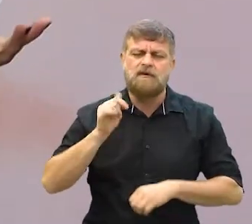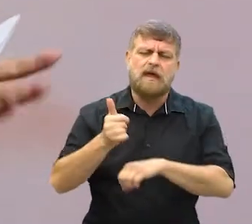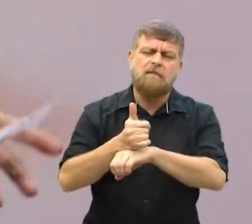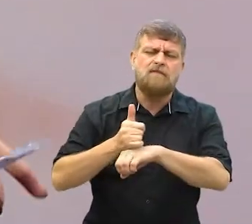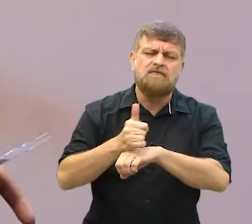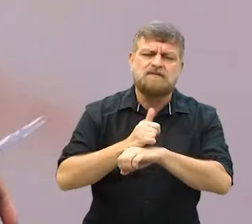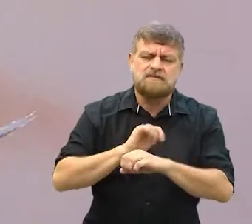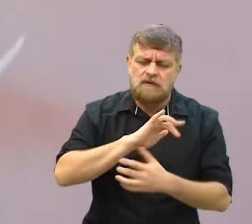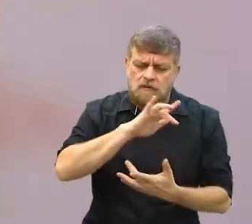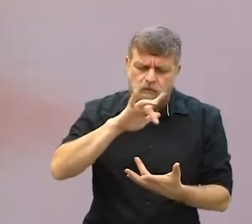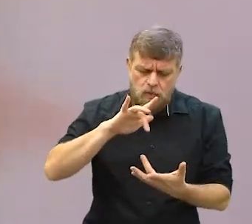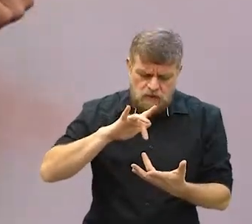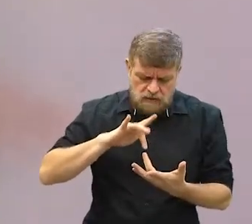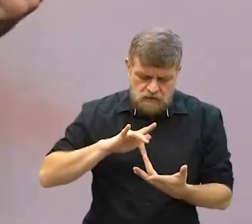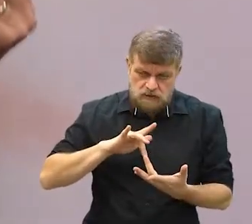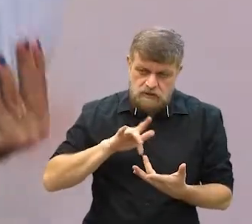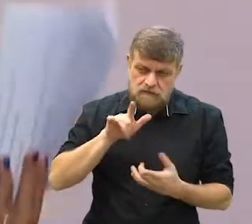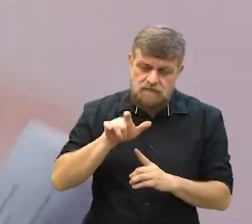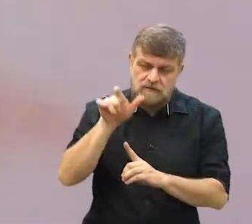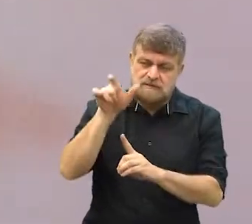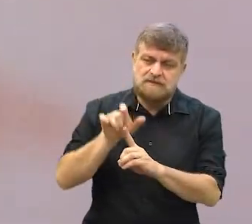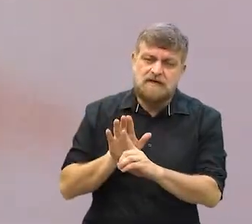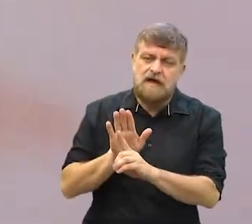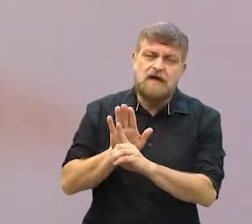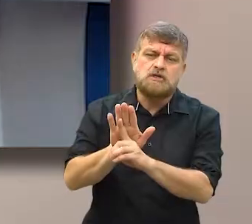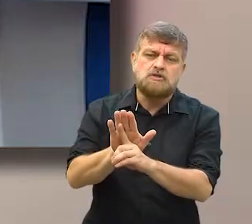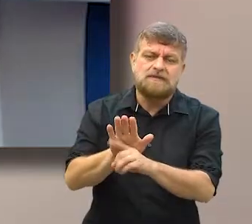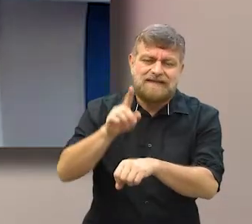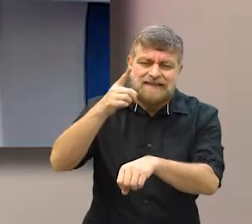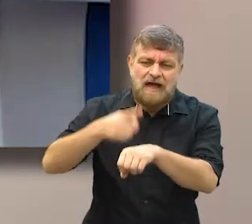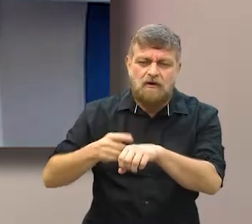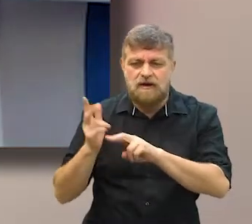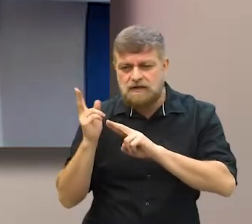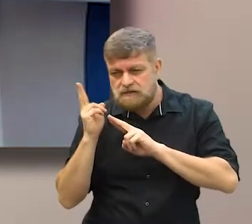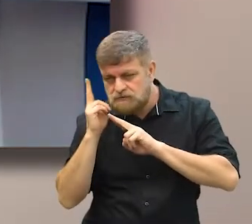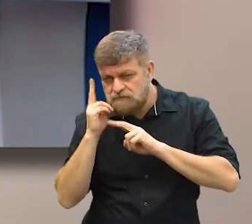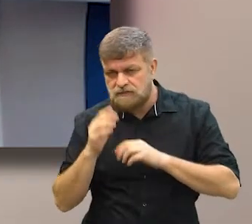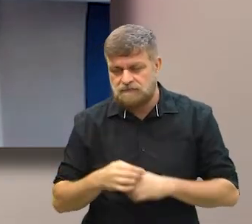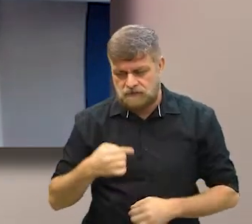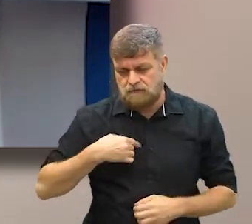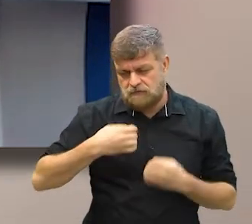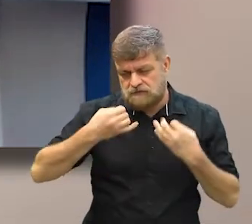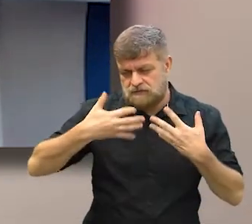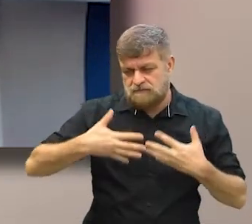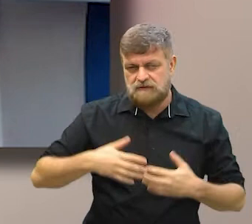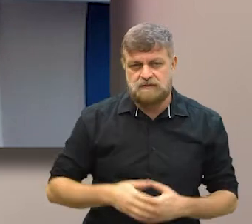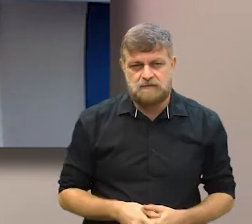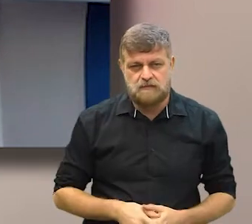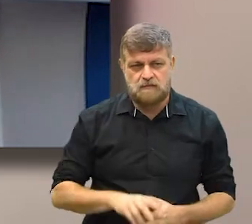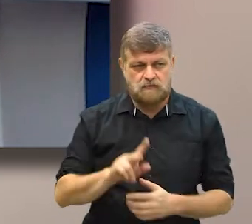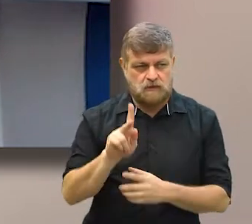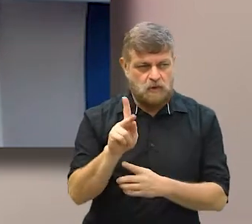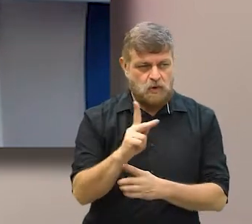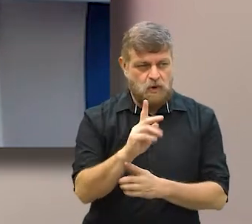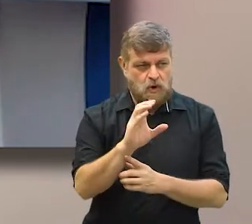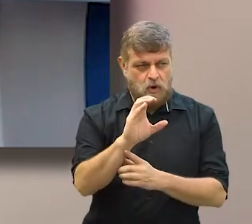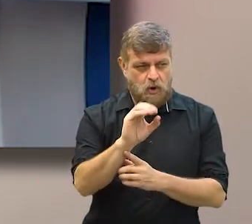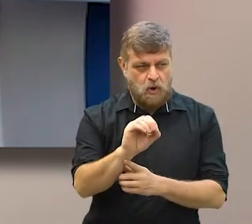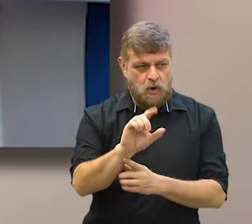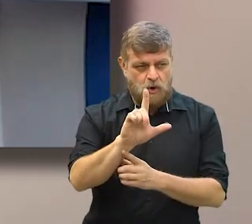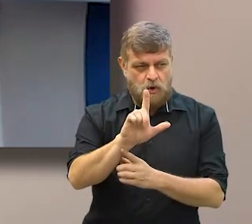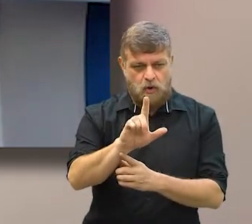é exatamente? Como que ajuda na hora de dormir? Com certeza. O termo holístico,